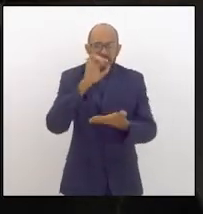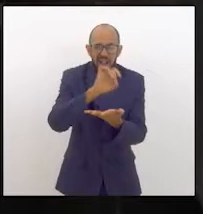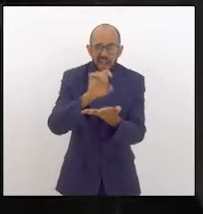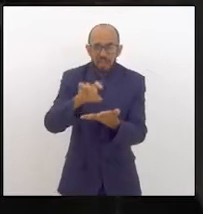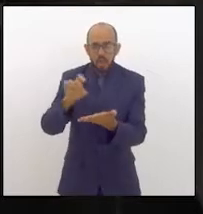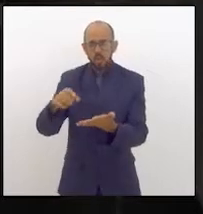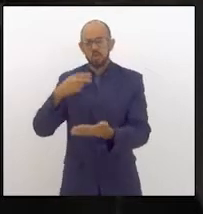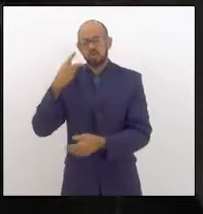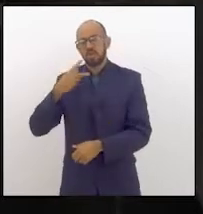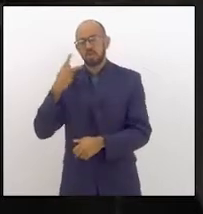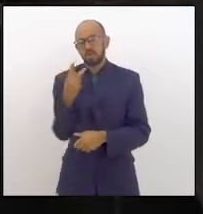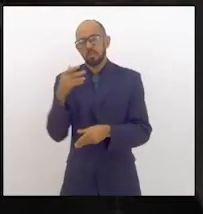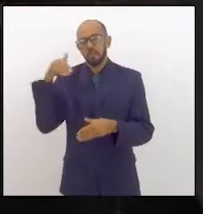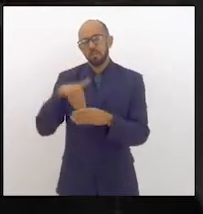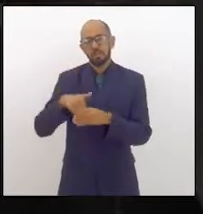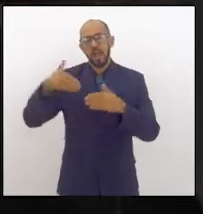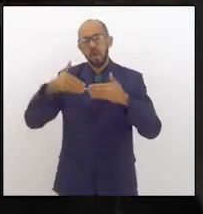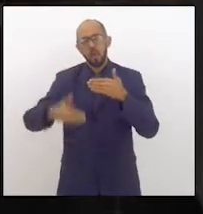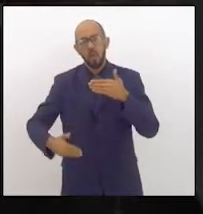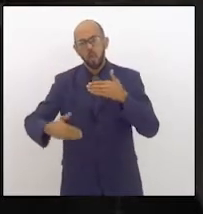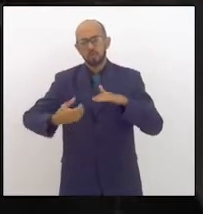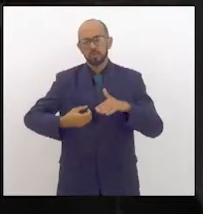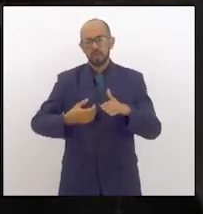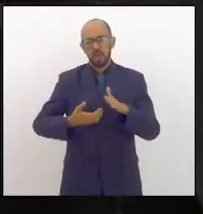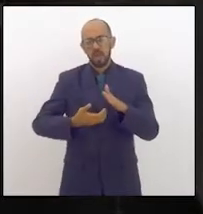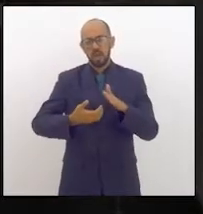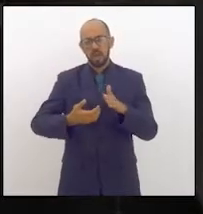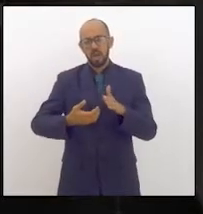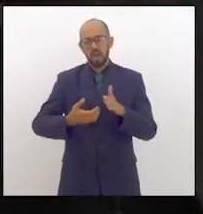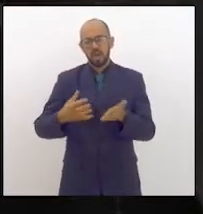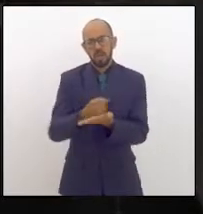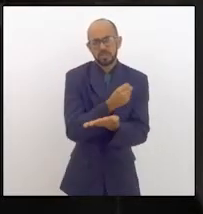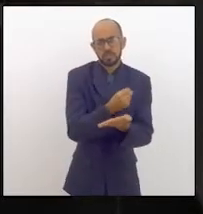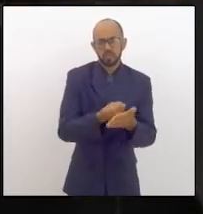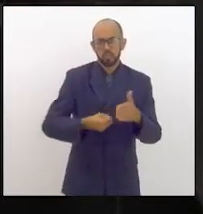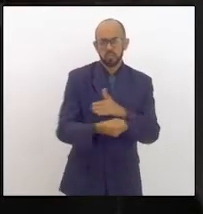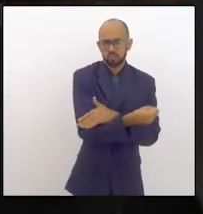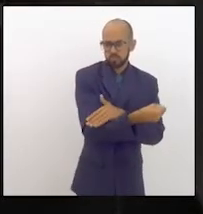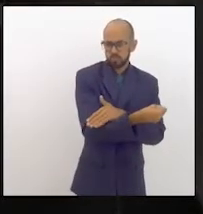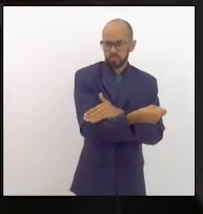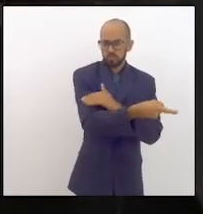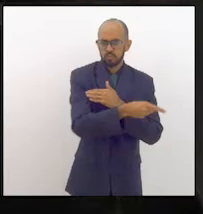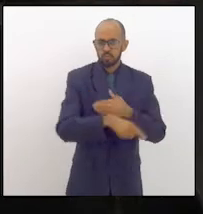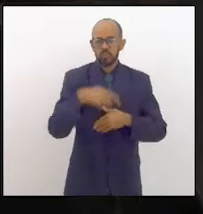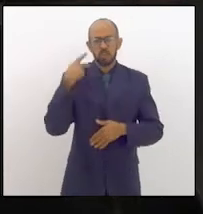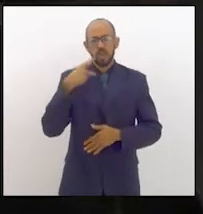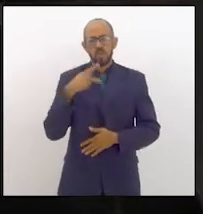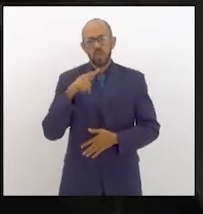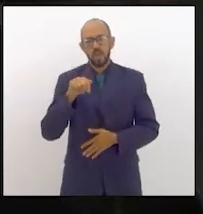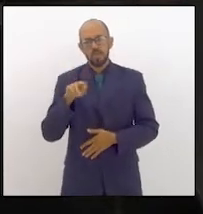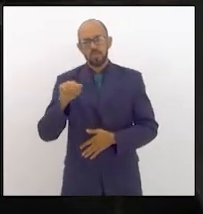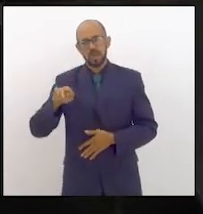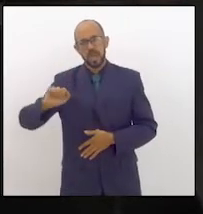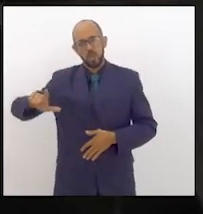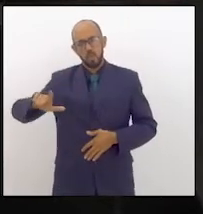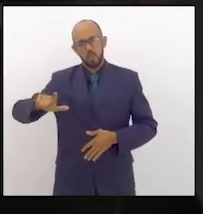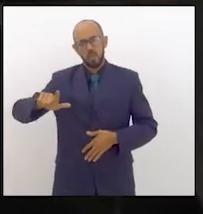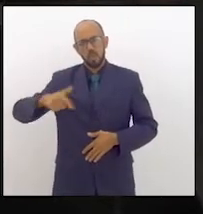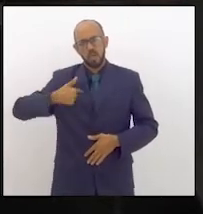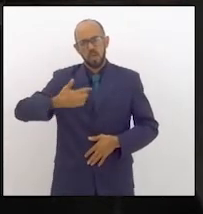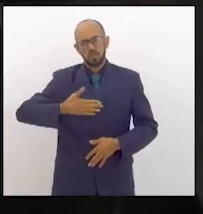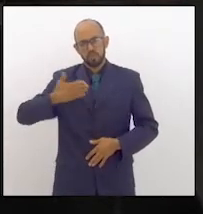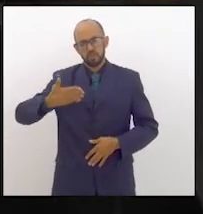cada Vereador para que votem contra a cassação do vereador Gabriel Monteiro eu fico